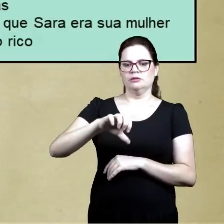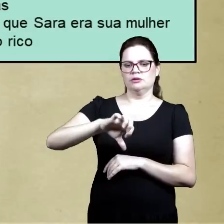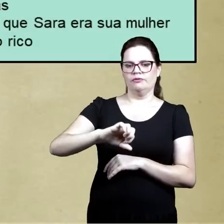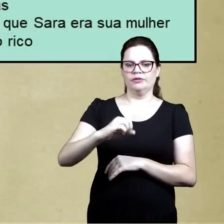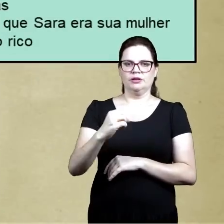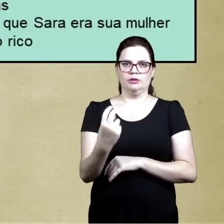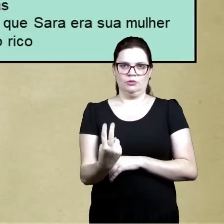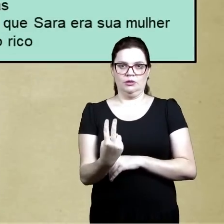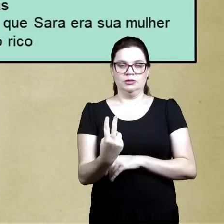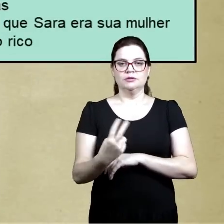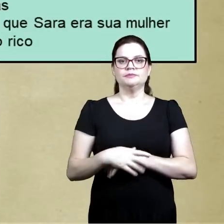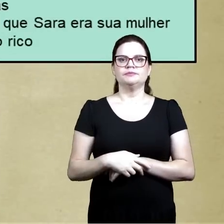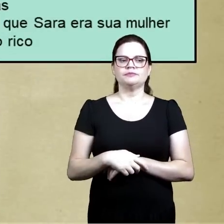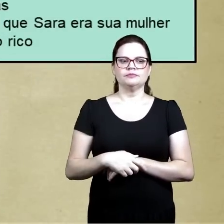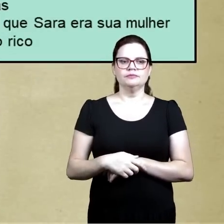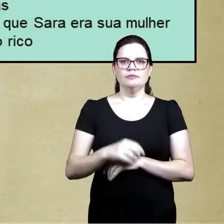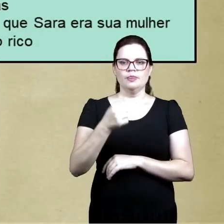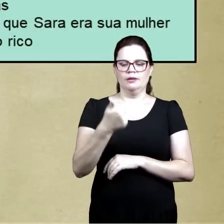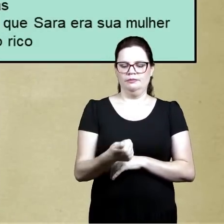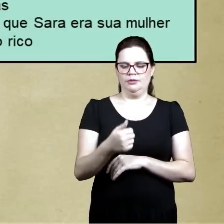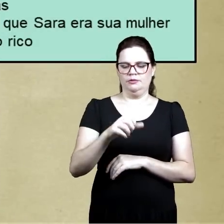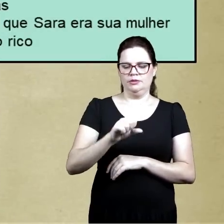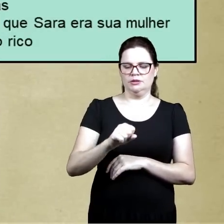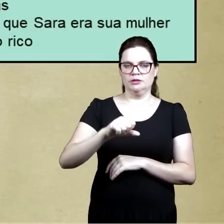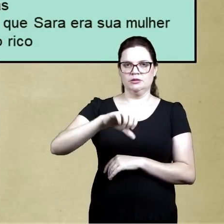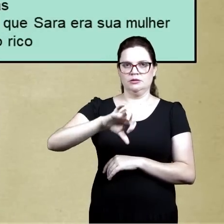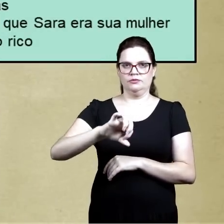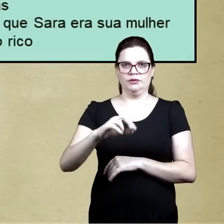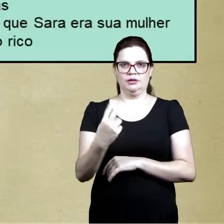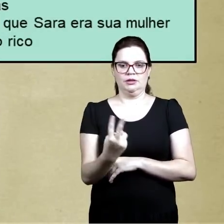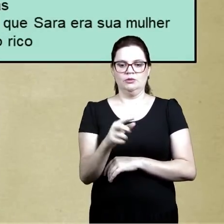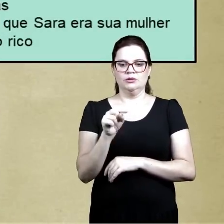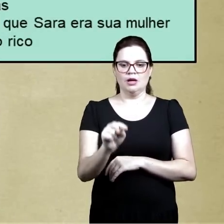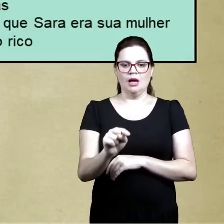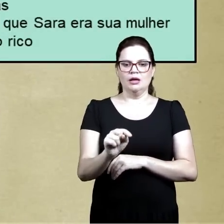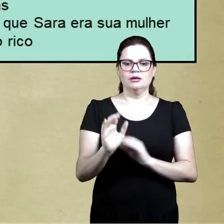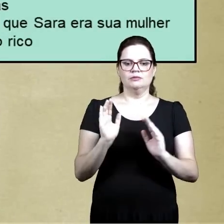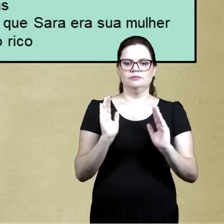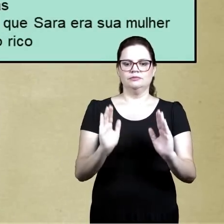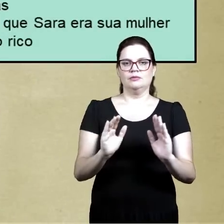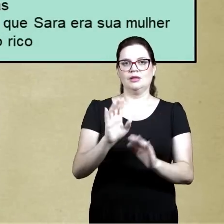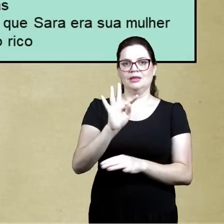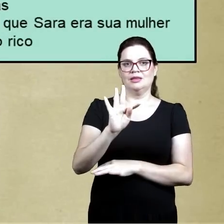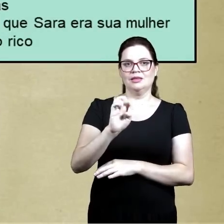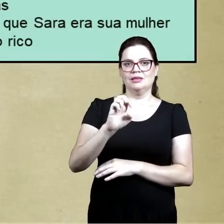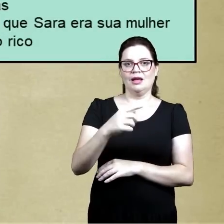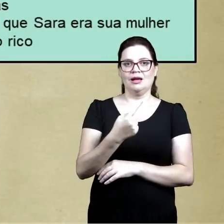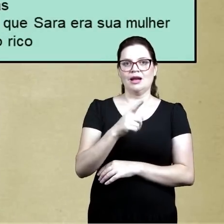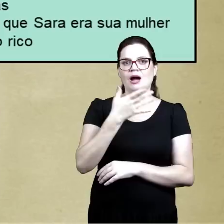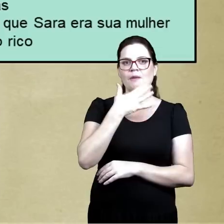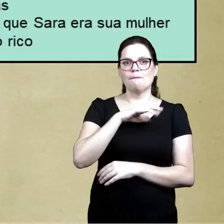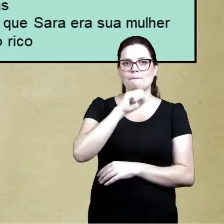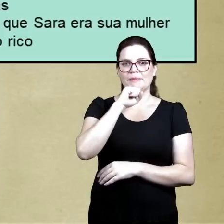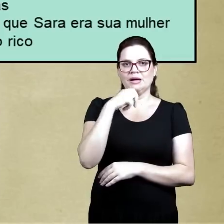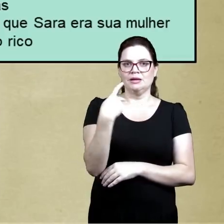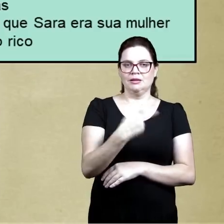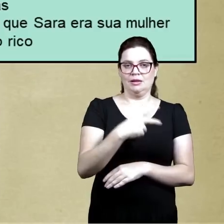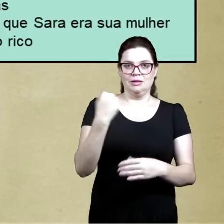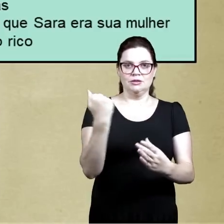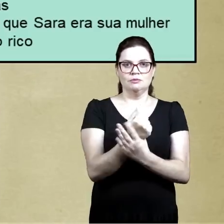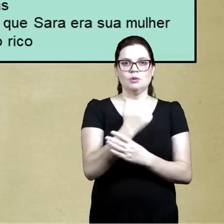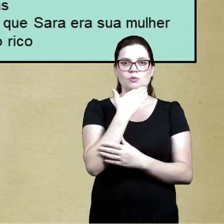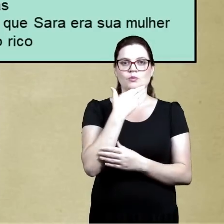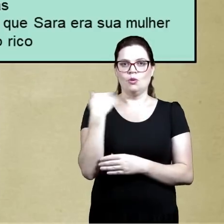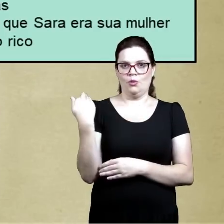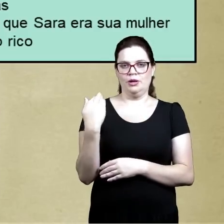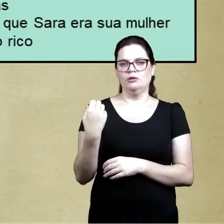1892, a data prevista que ocorreu a morte de Terá, pai de Abraão,